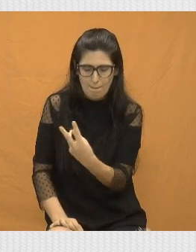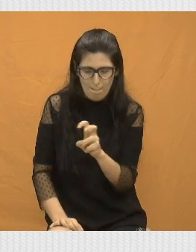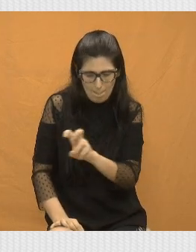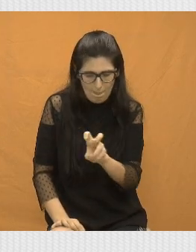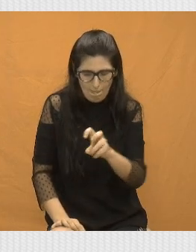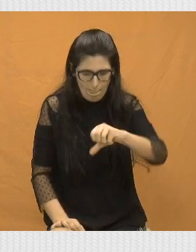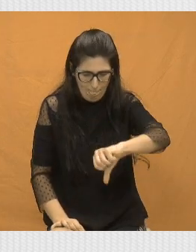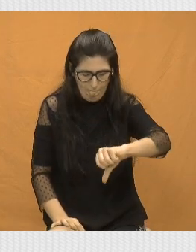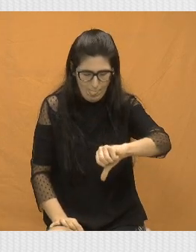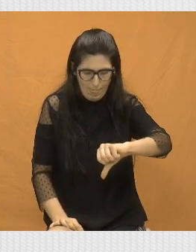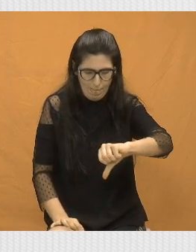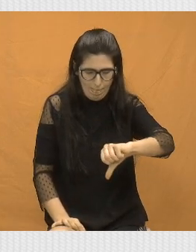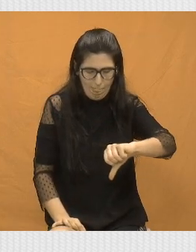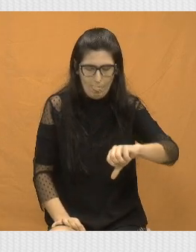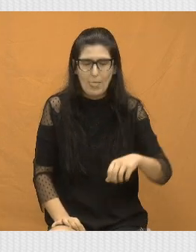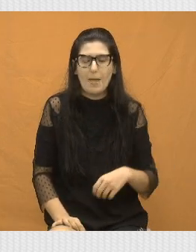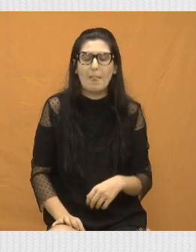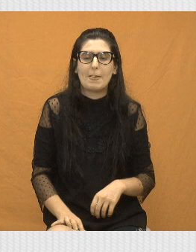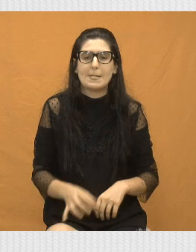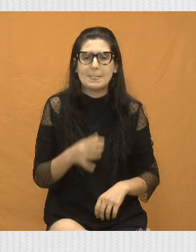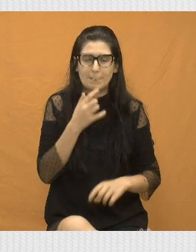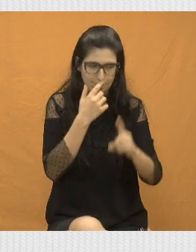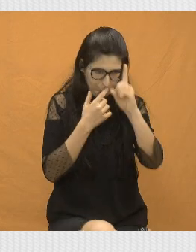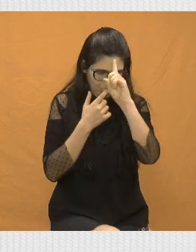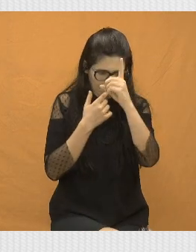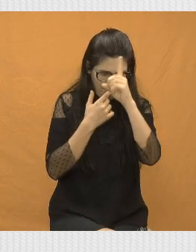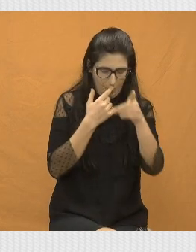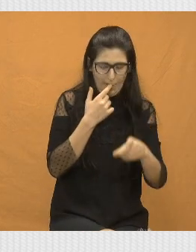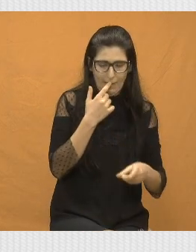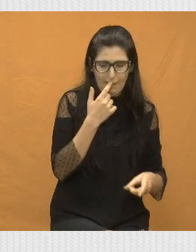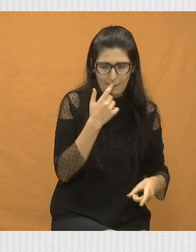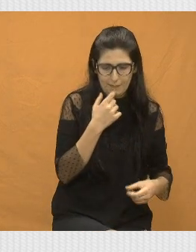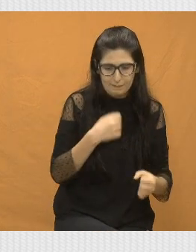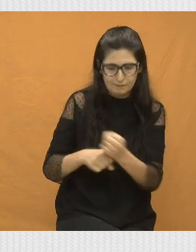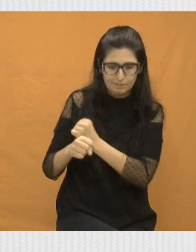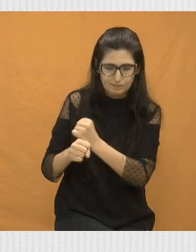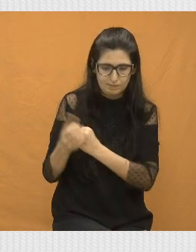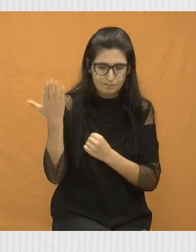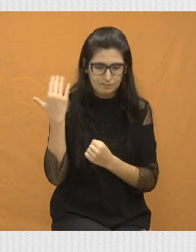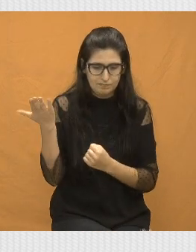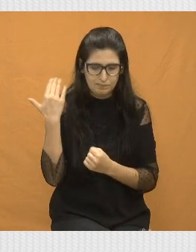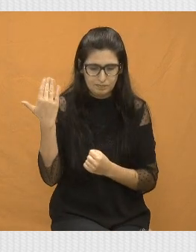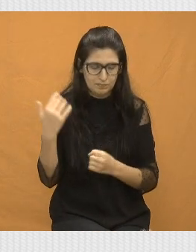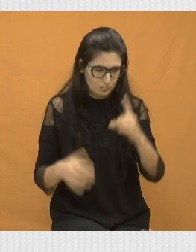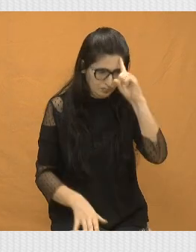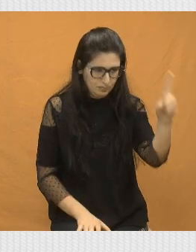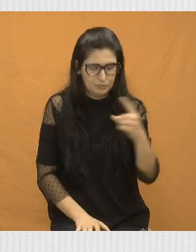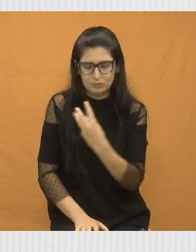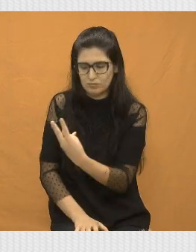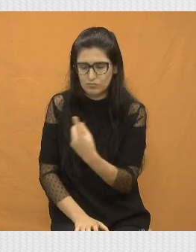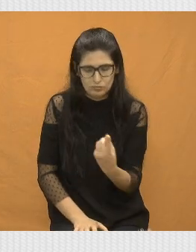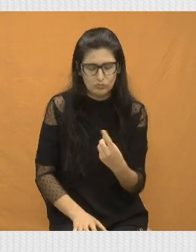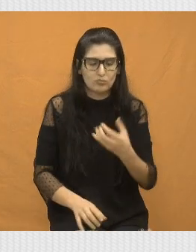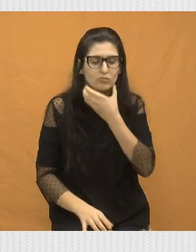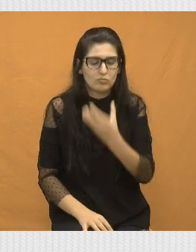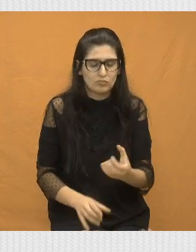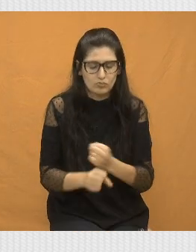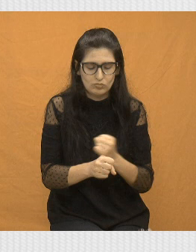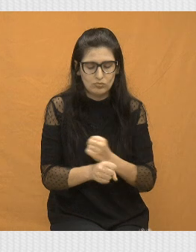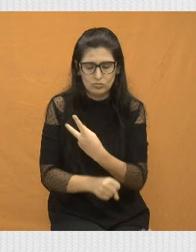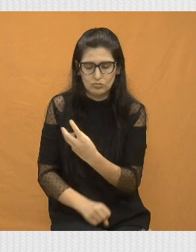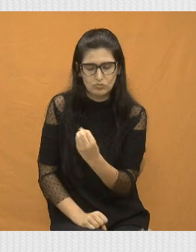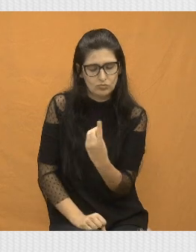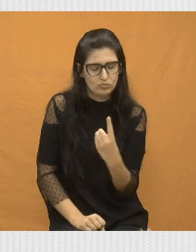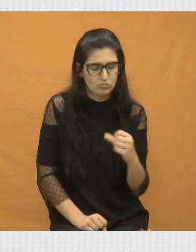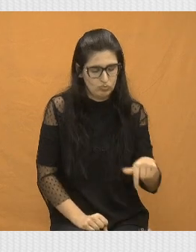659. Então, essa é a minha dúvida, porque assim, no exercício anterior eu exatamente, entendo que... Exatamente. Eu acabei no de fazer... dia 31 de dezembro de 2017 eu devia